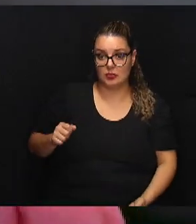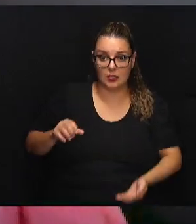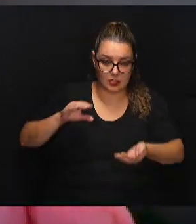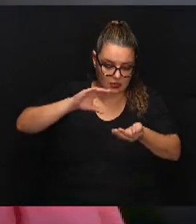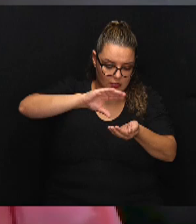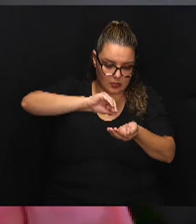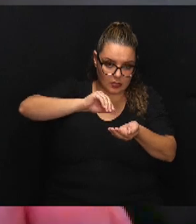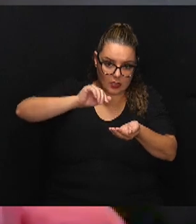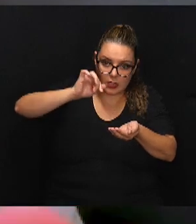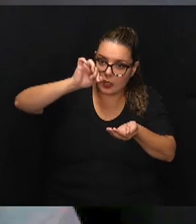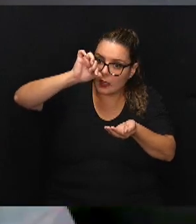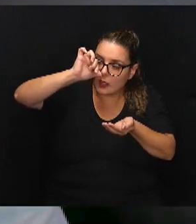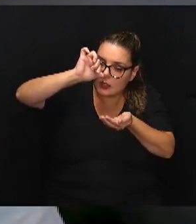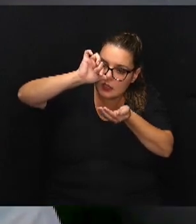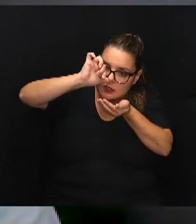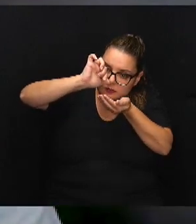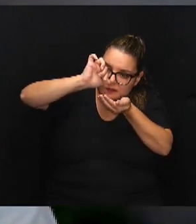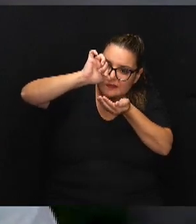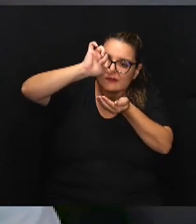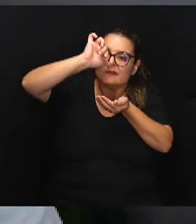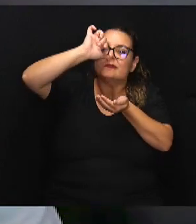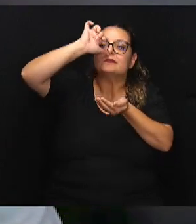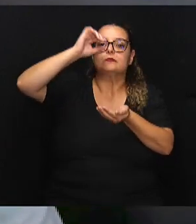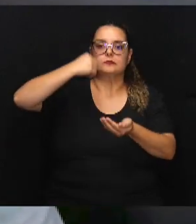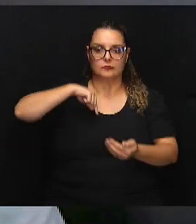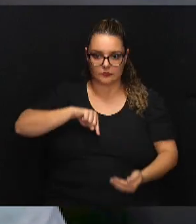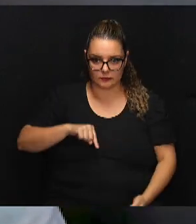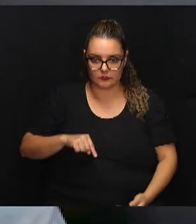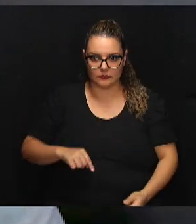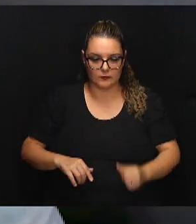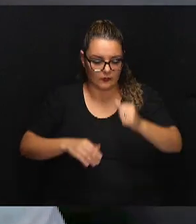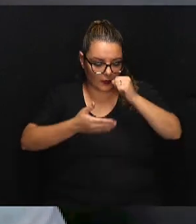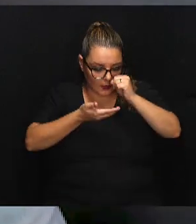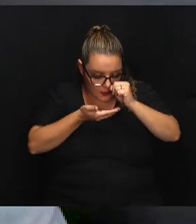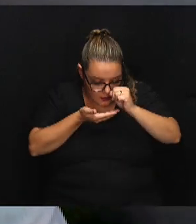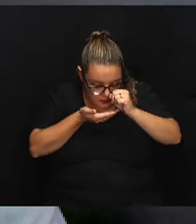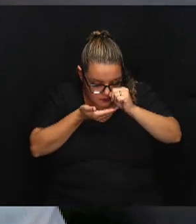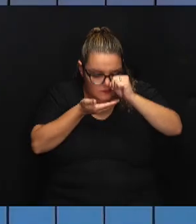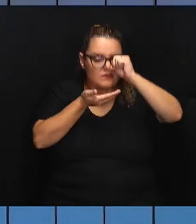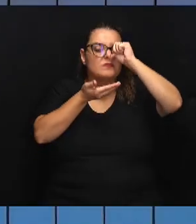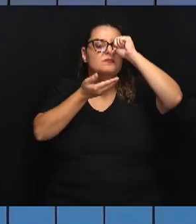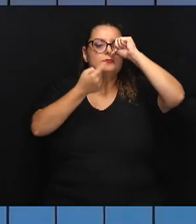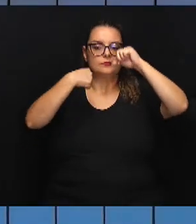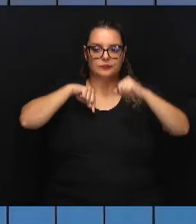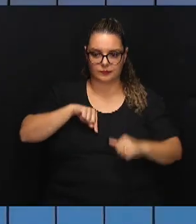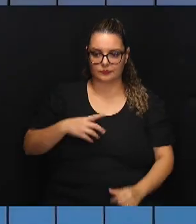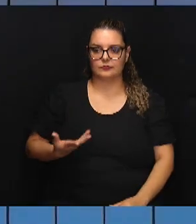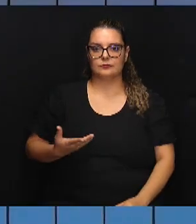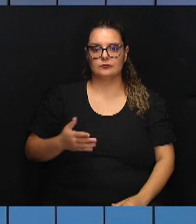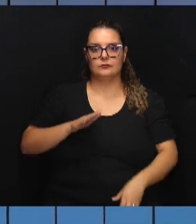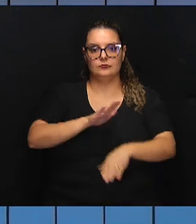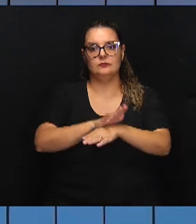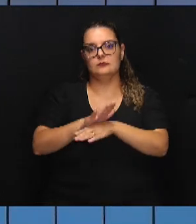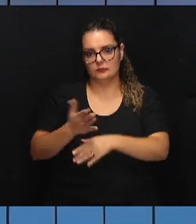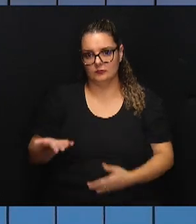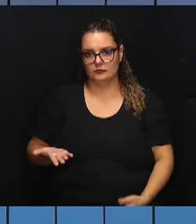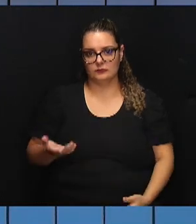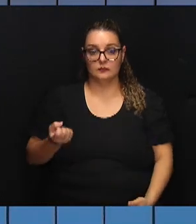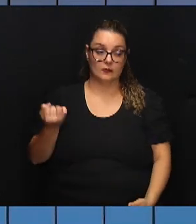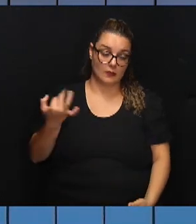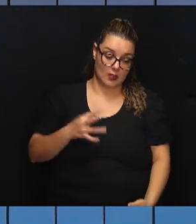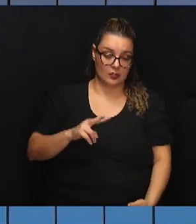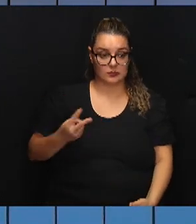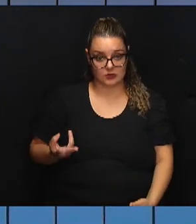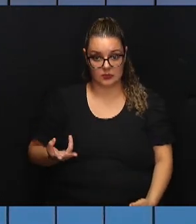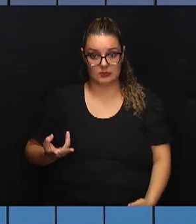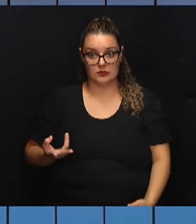mão, fechar uma narina e aspirar com a outra narina que já ajuda bastante. E a quantidade de vezes vai depender